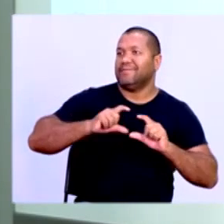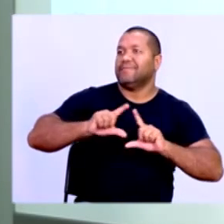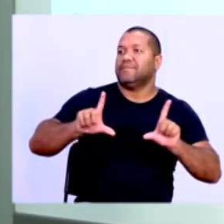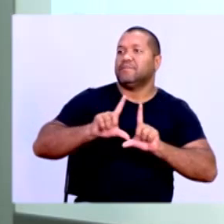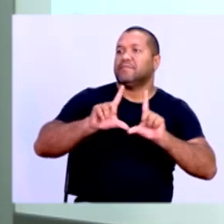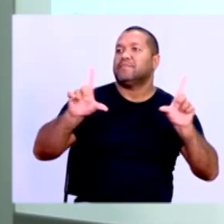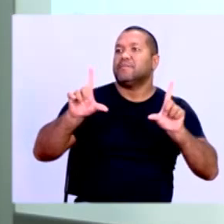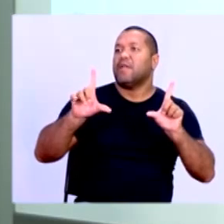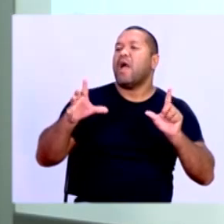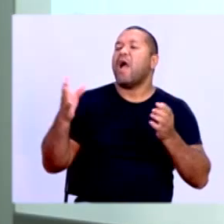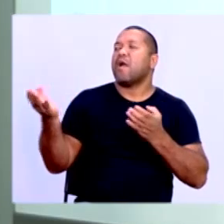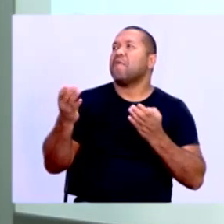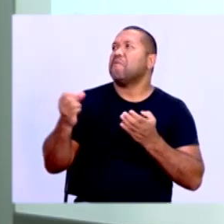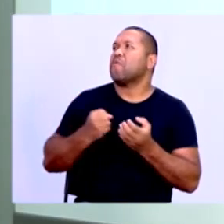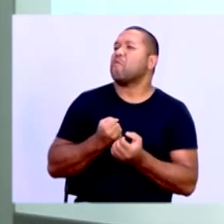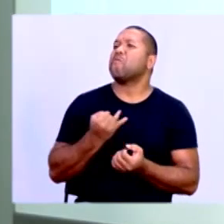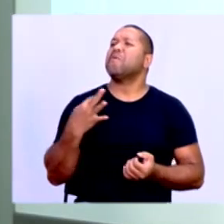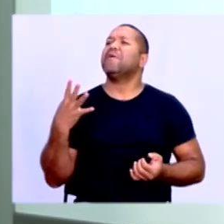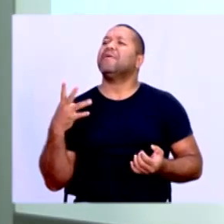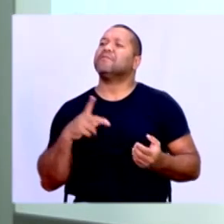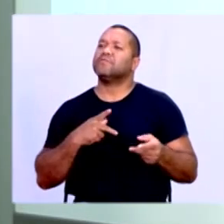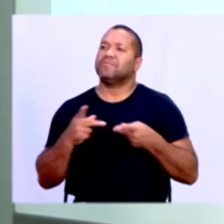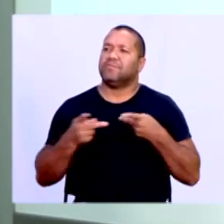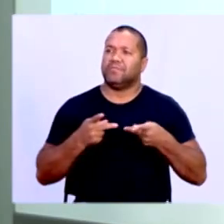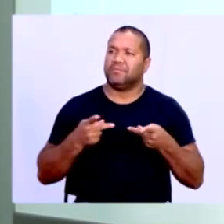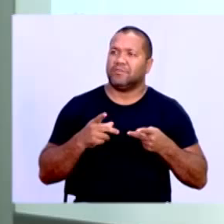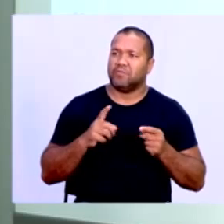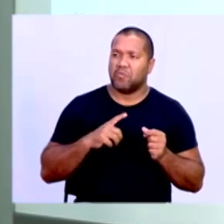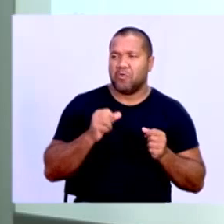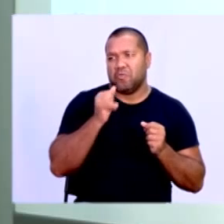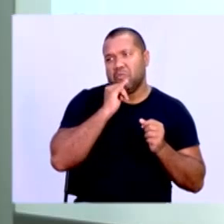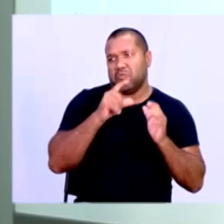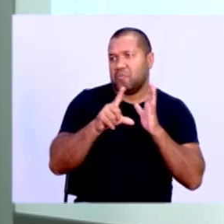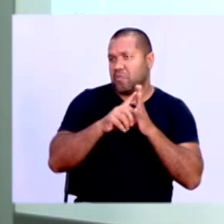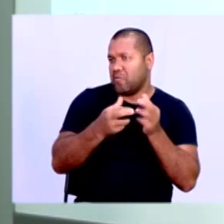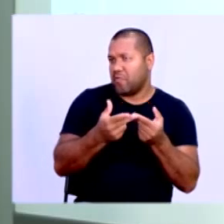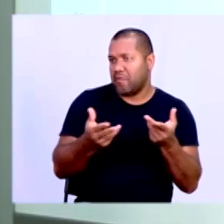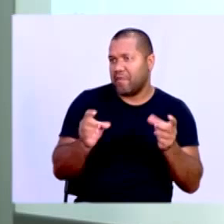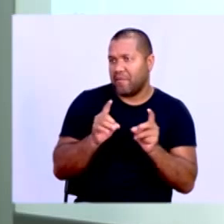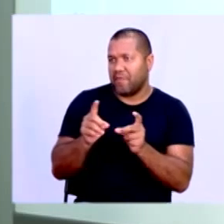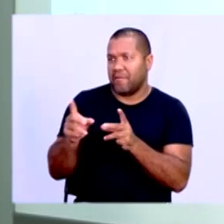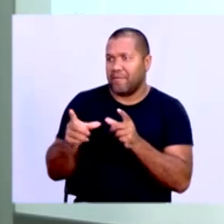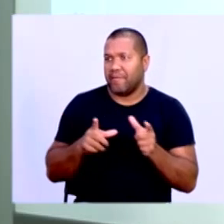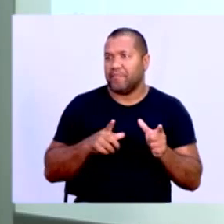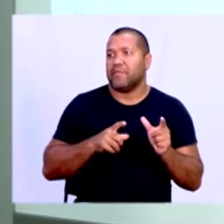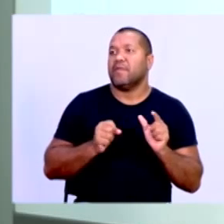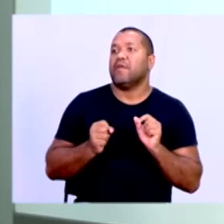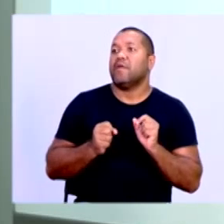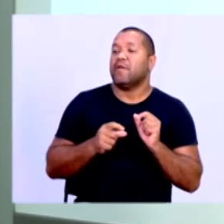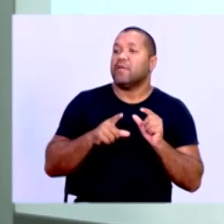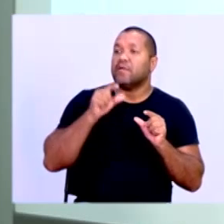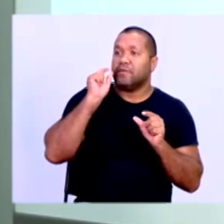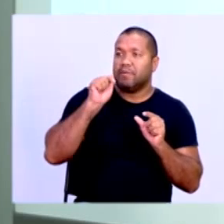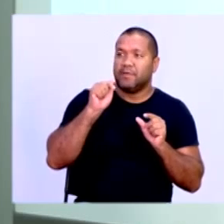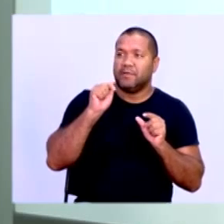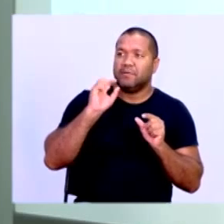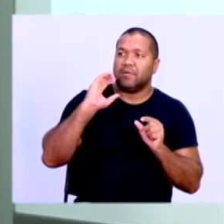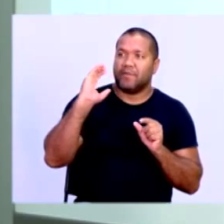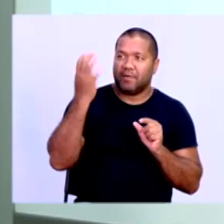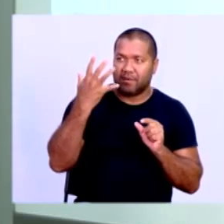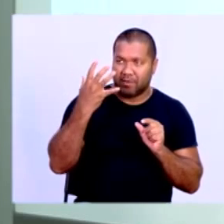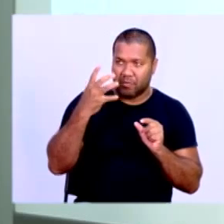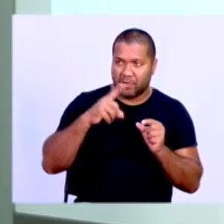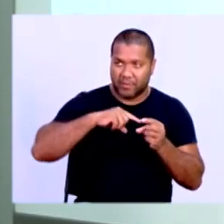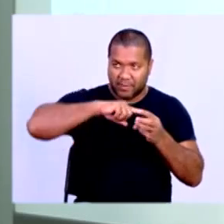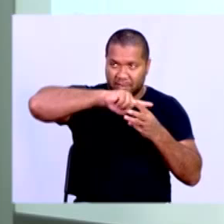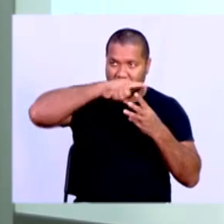for um site de venda de produtos. Então aí ele vai acessar um model. Então dessa forma, quando você utiliza